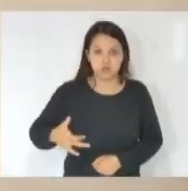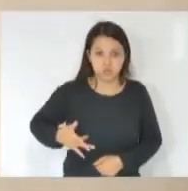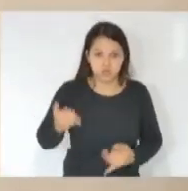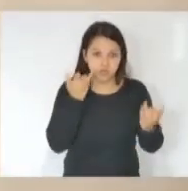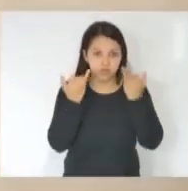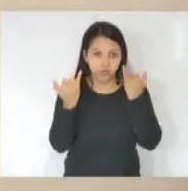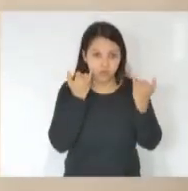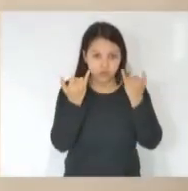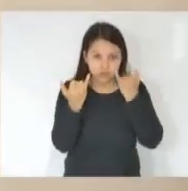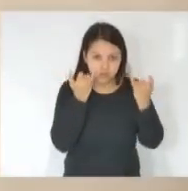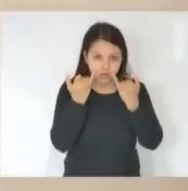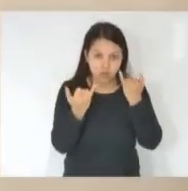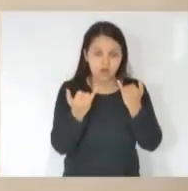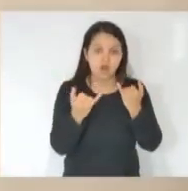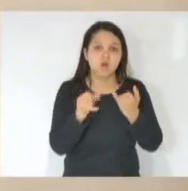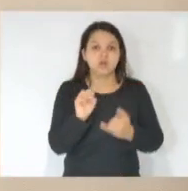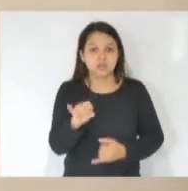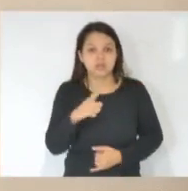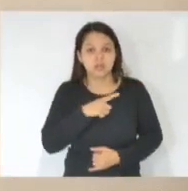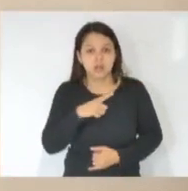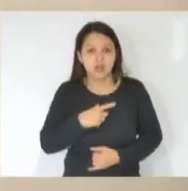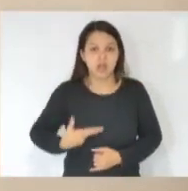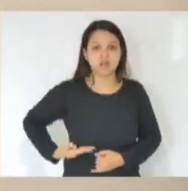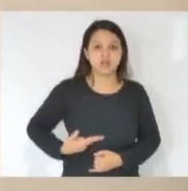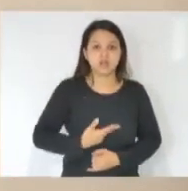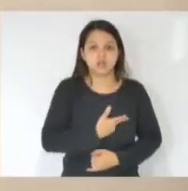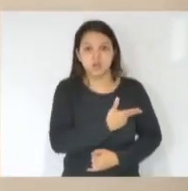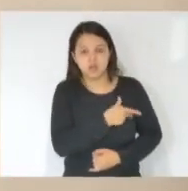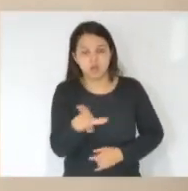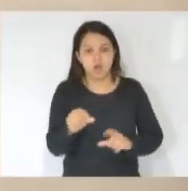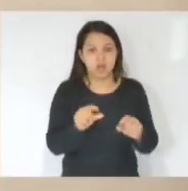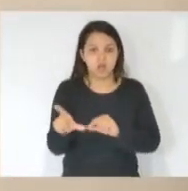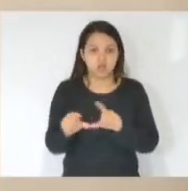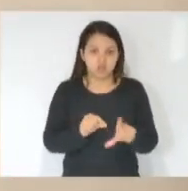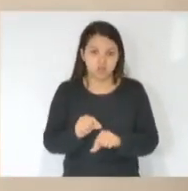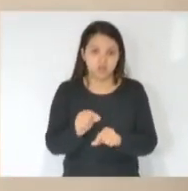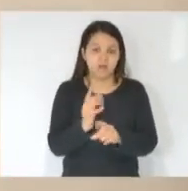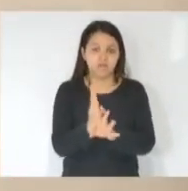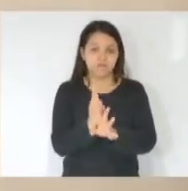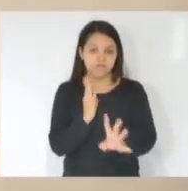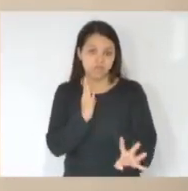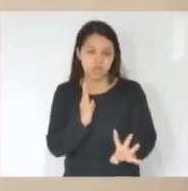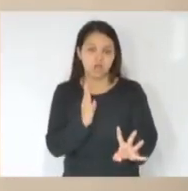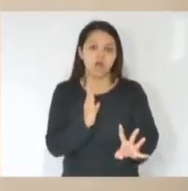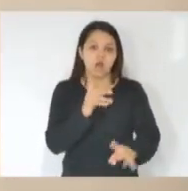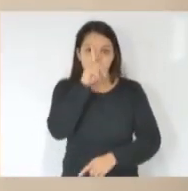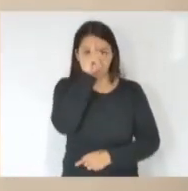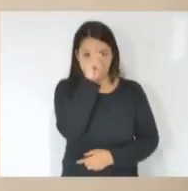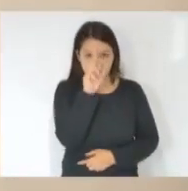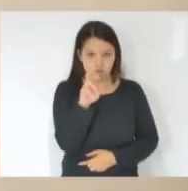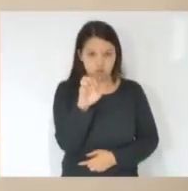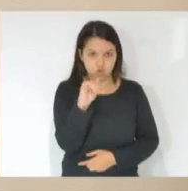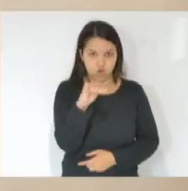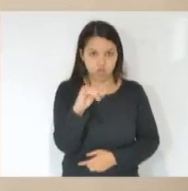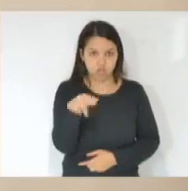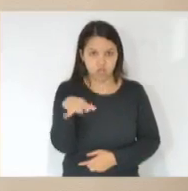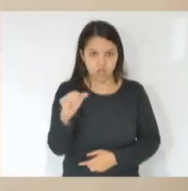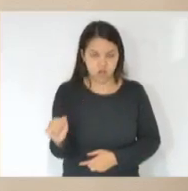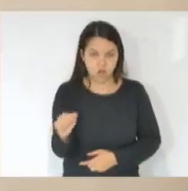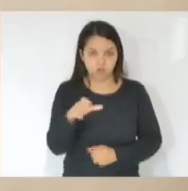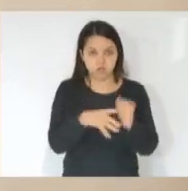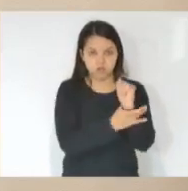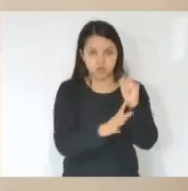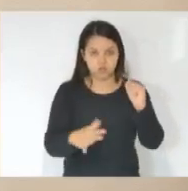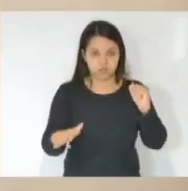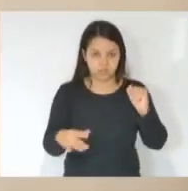da existência de cirurgias eletivas aguardando em fila no Hospital Regional de São José. Em discussão, não havendo